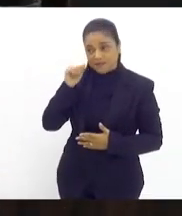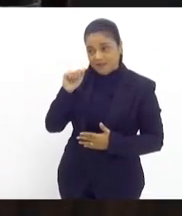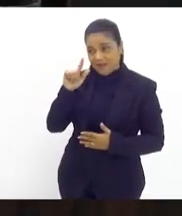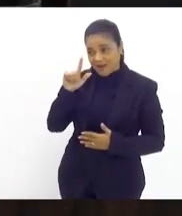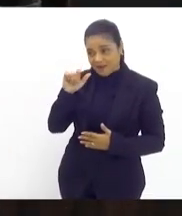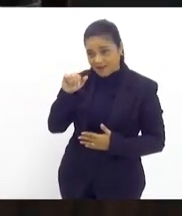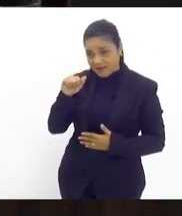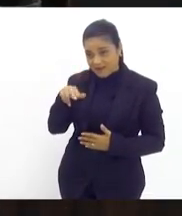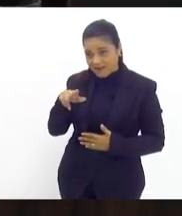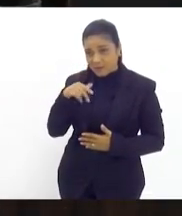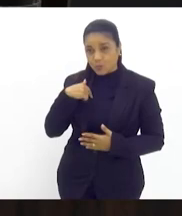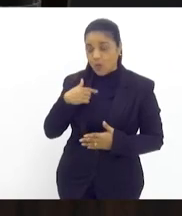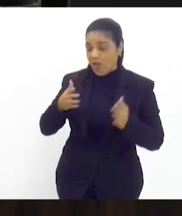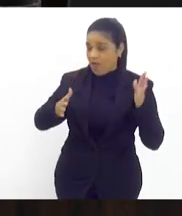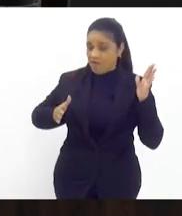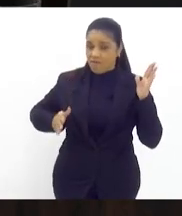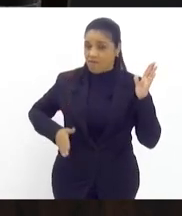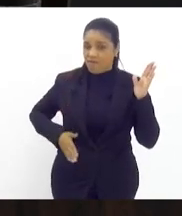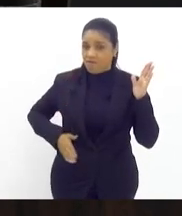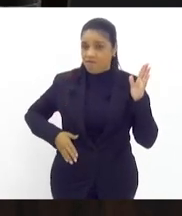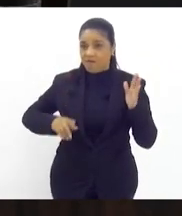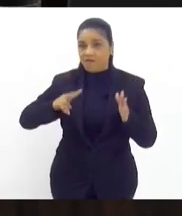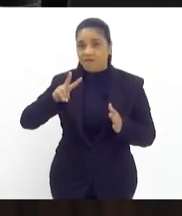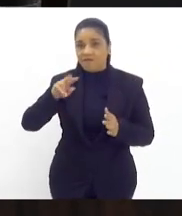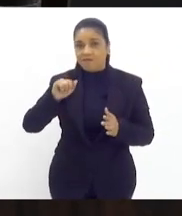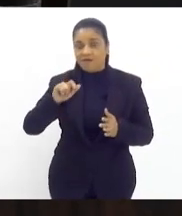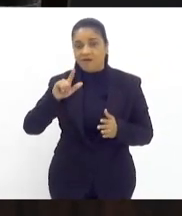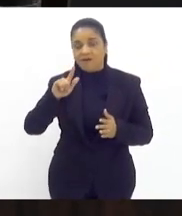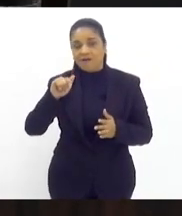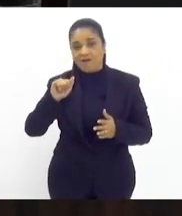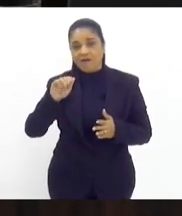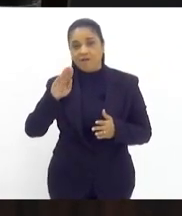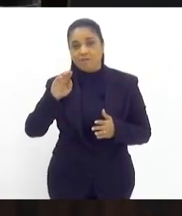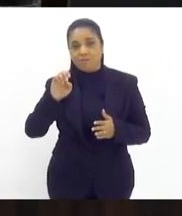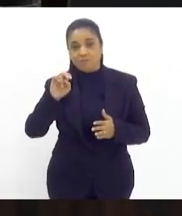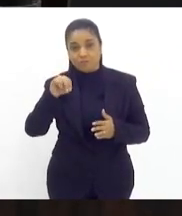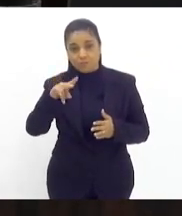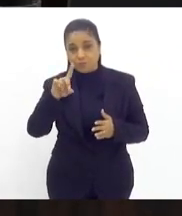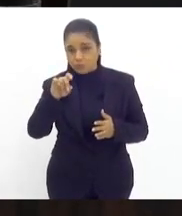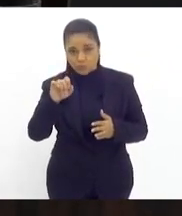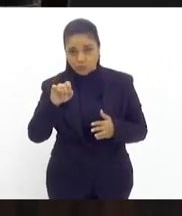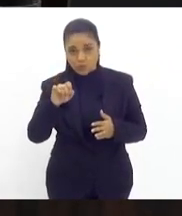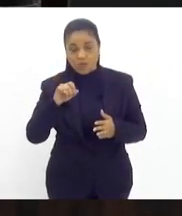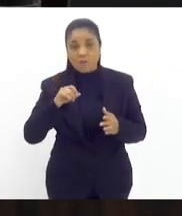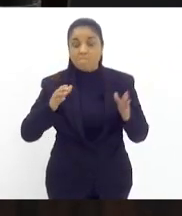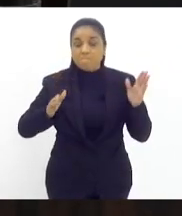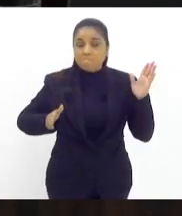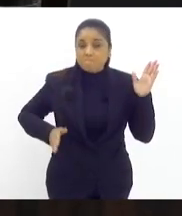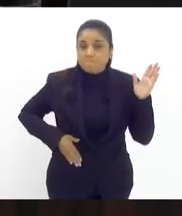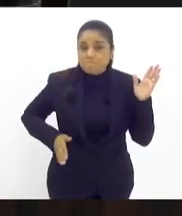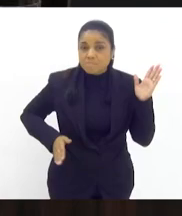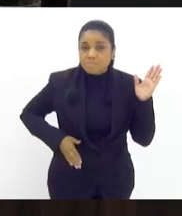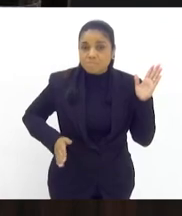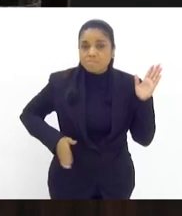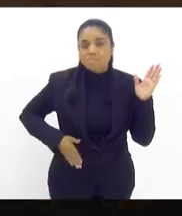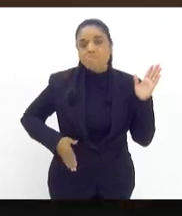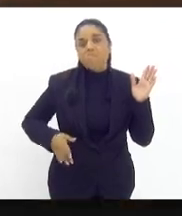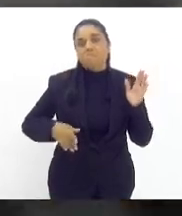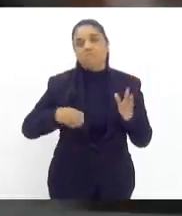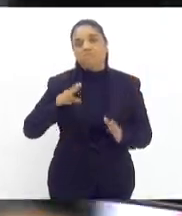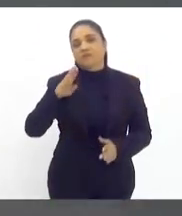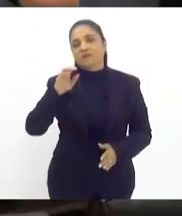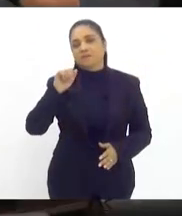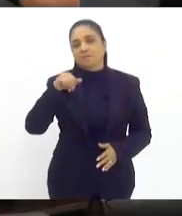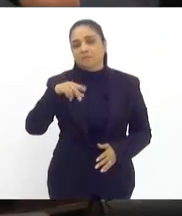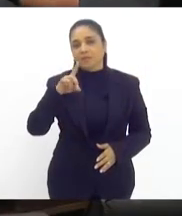não é vagabundo vagabundo não faz nada e eles fazem são bandidos é tudo de